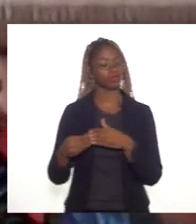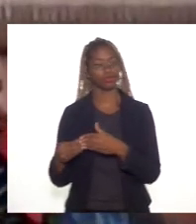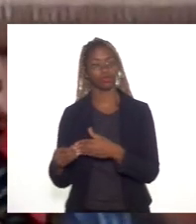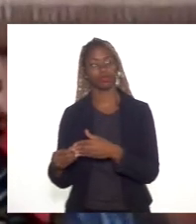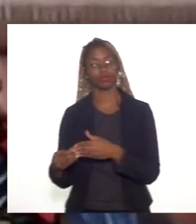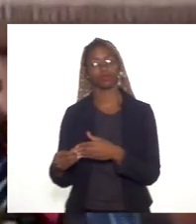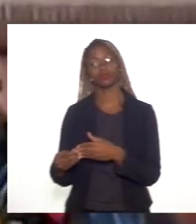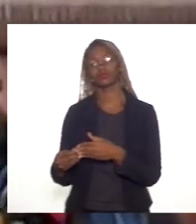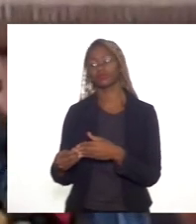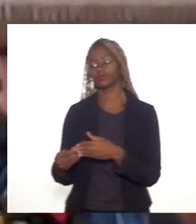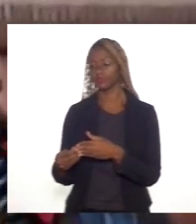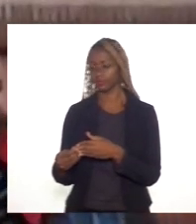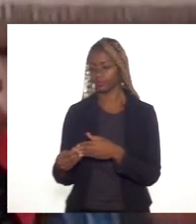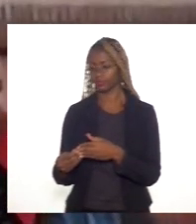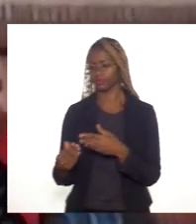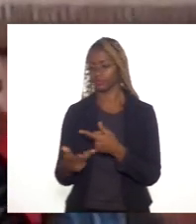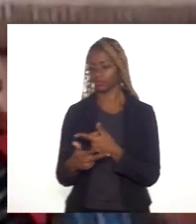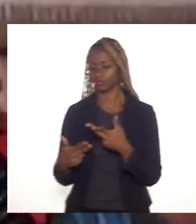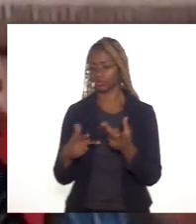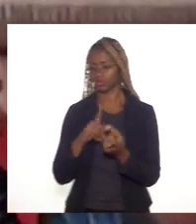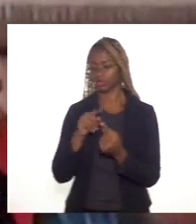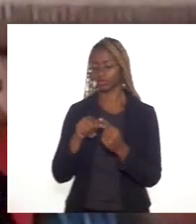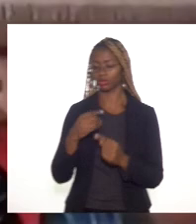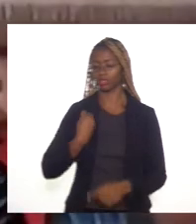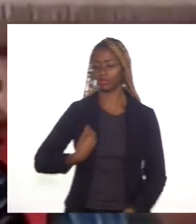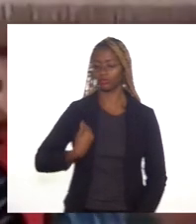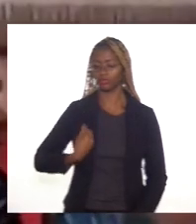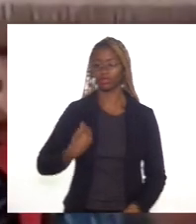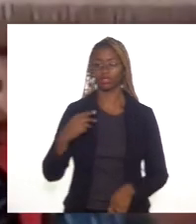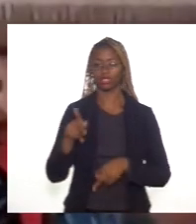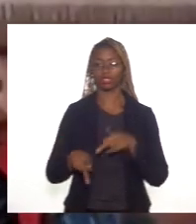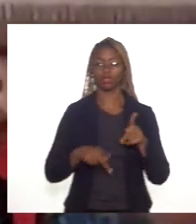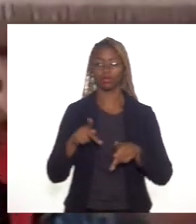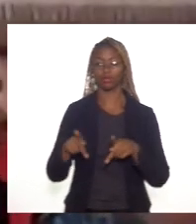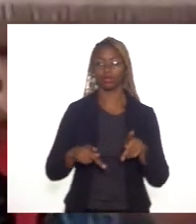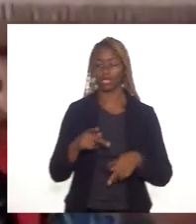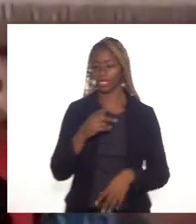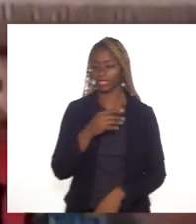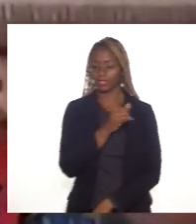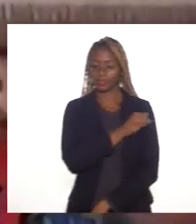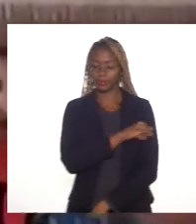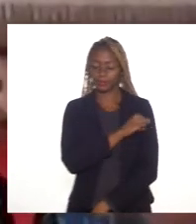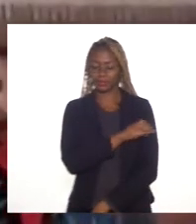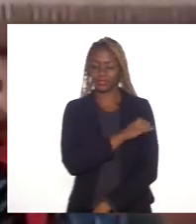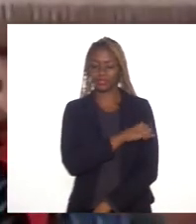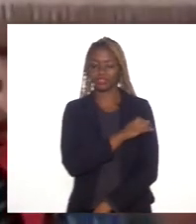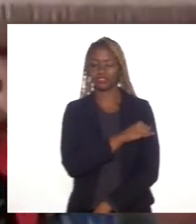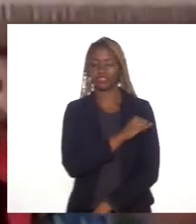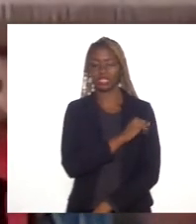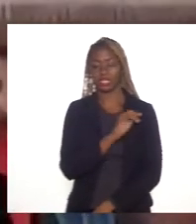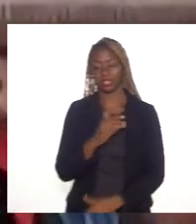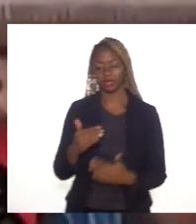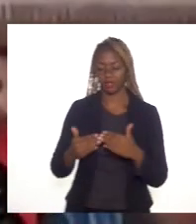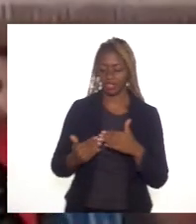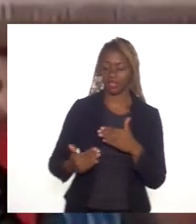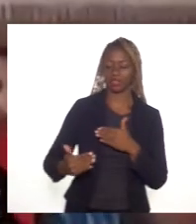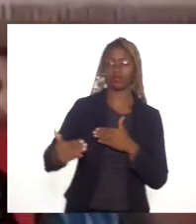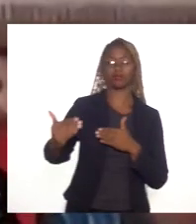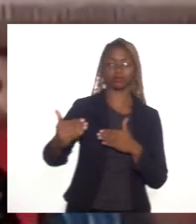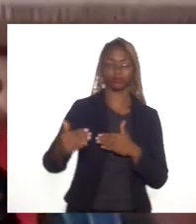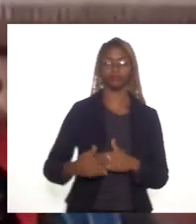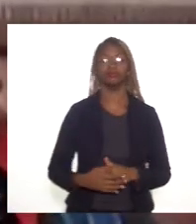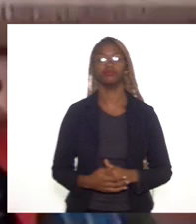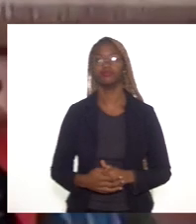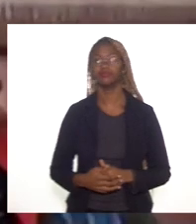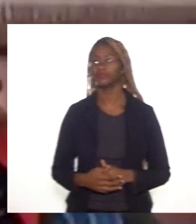as questões inerentes à vida da população fluminense no próximo período. E a gente